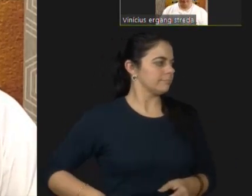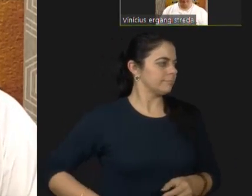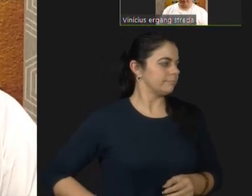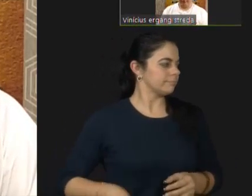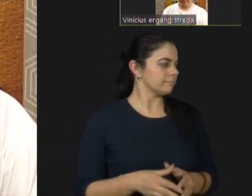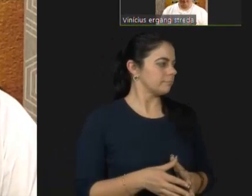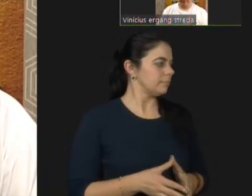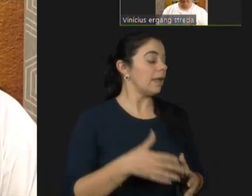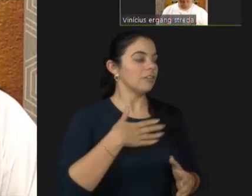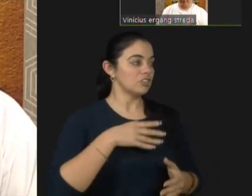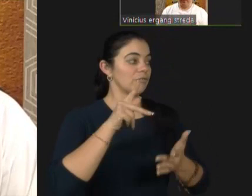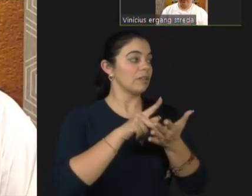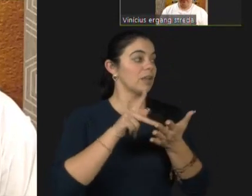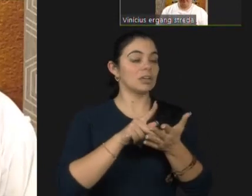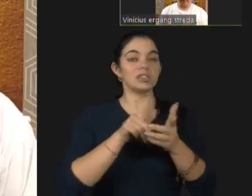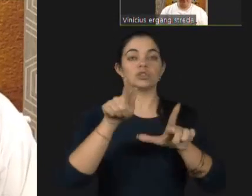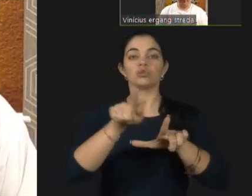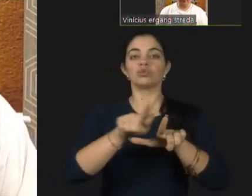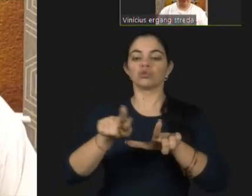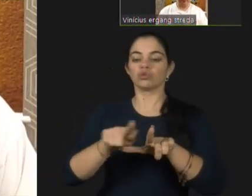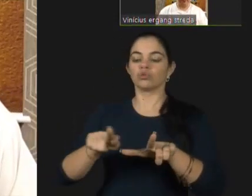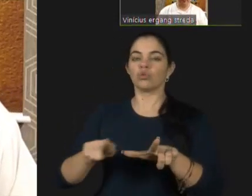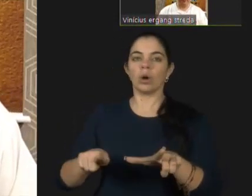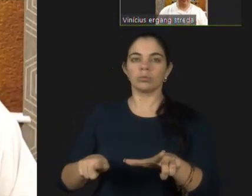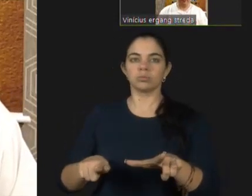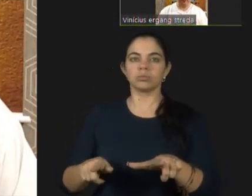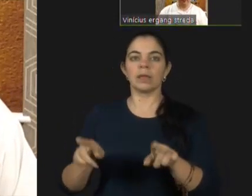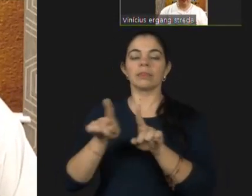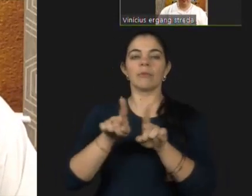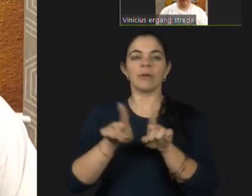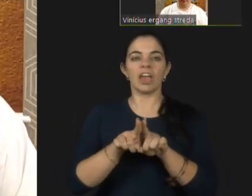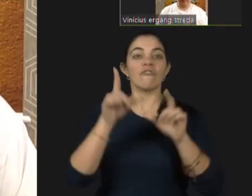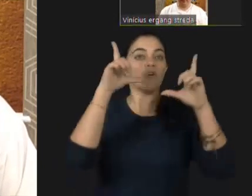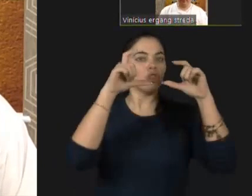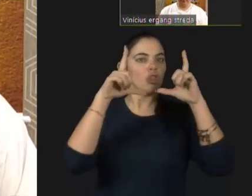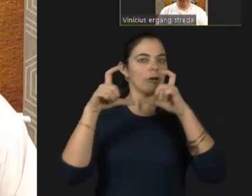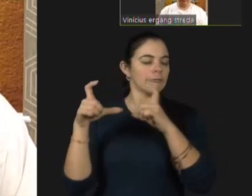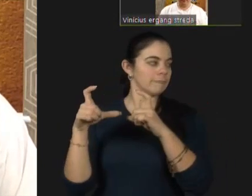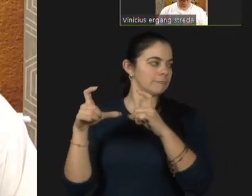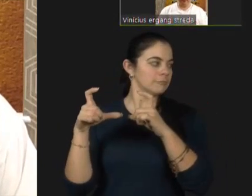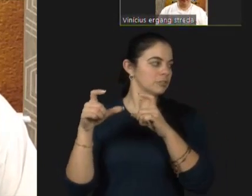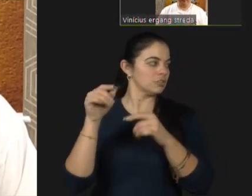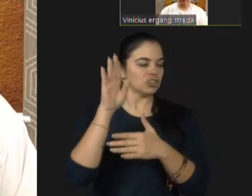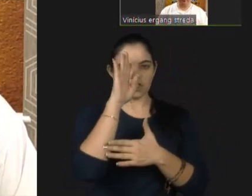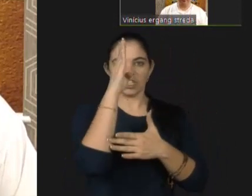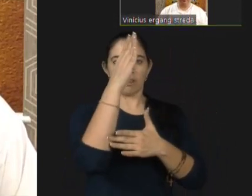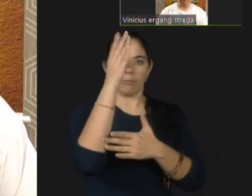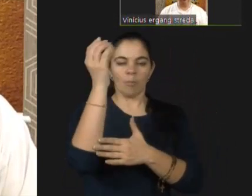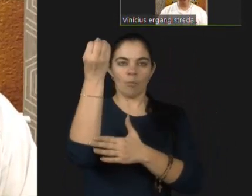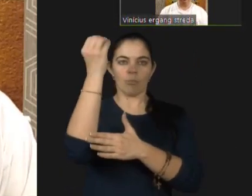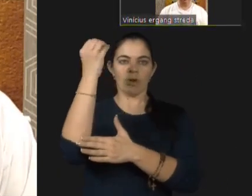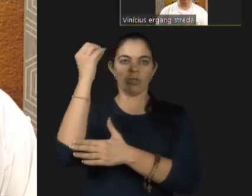Maravilha. Eu também estou aqui com o João Vicente, ele que é fotógrafo, diretamente de Porto